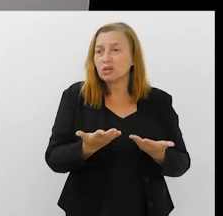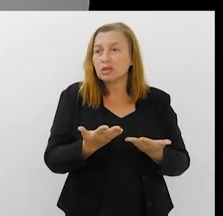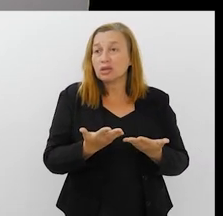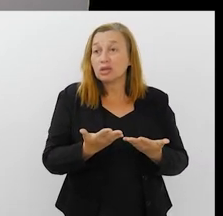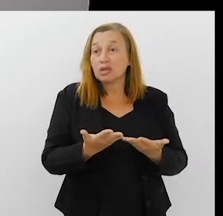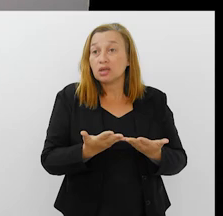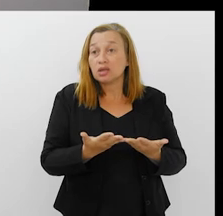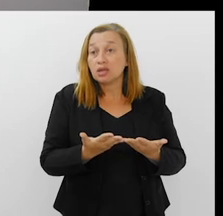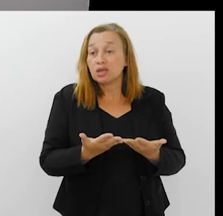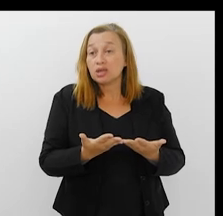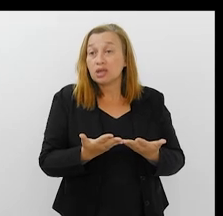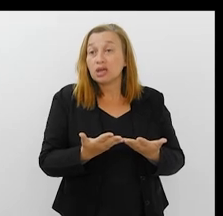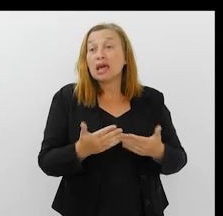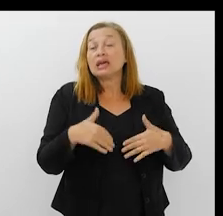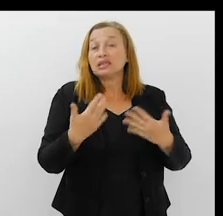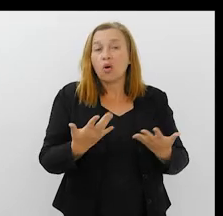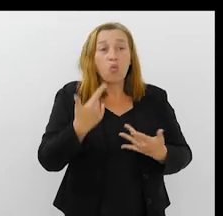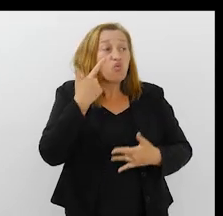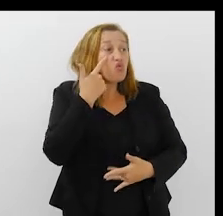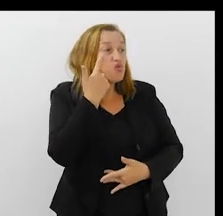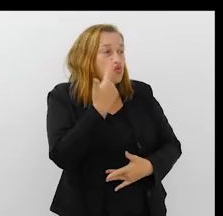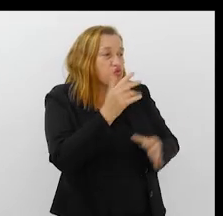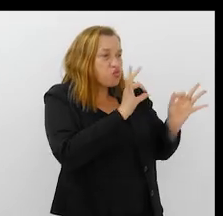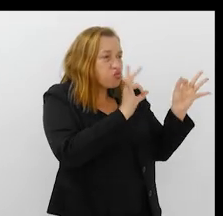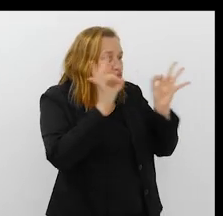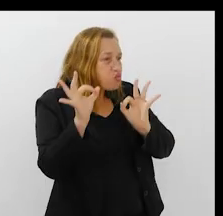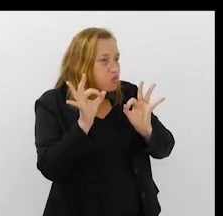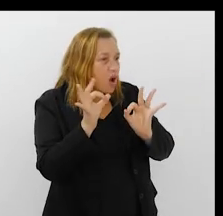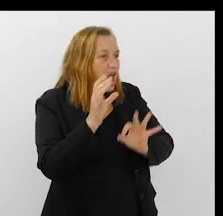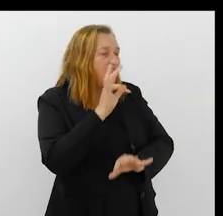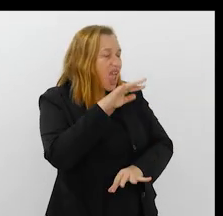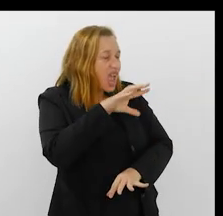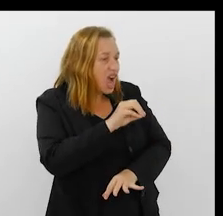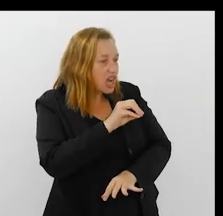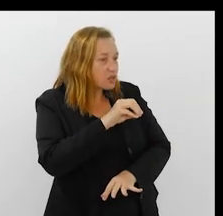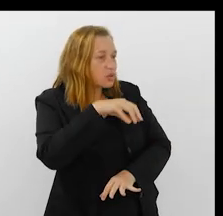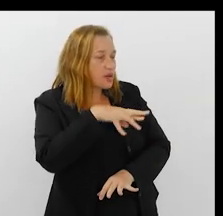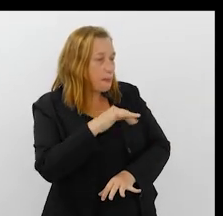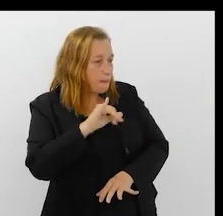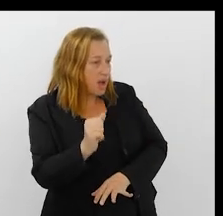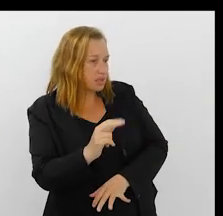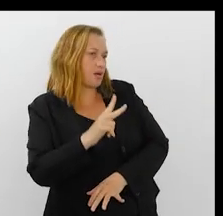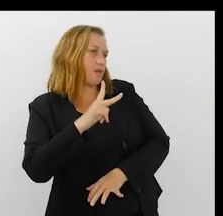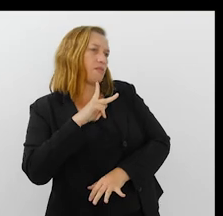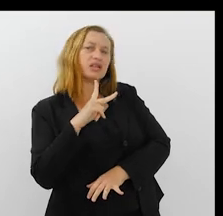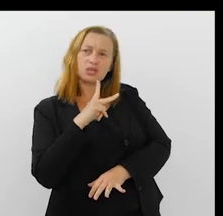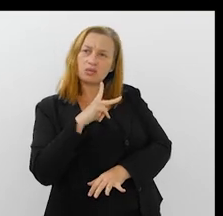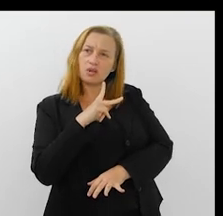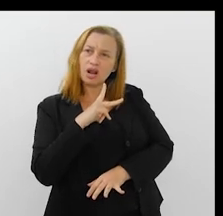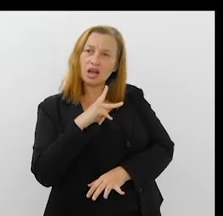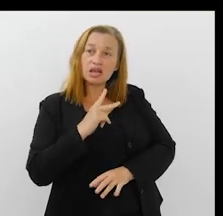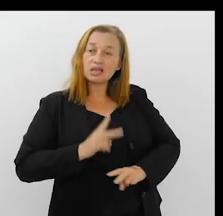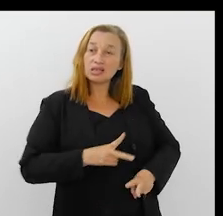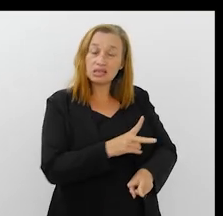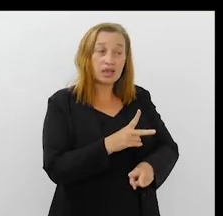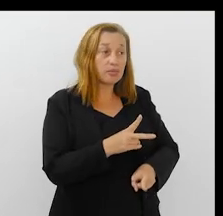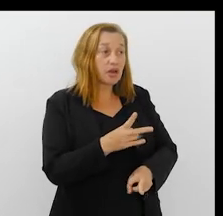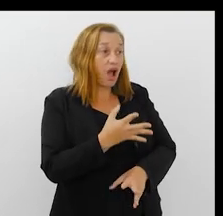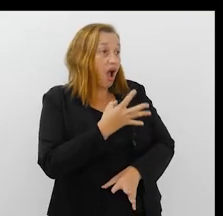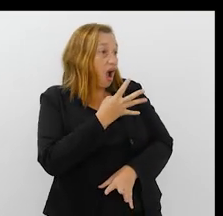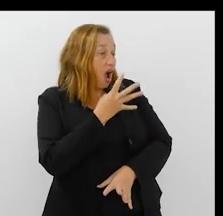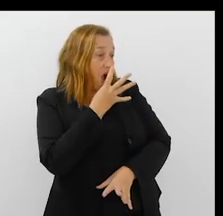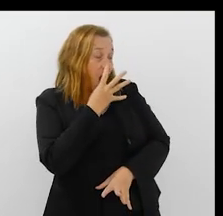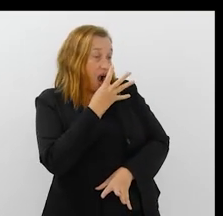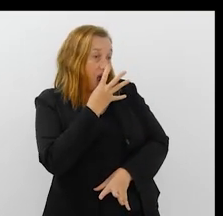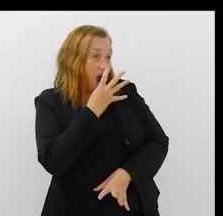isso? Então, O assistir Renato e Márcia, para mim, em particular, era sempre um